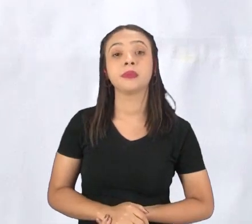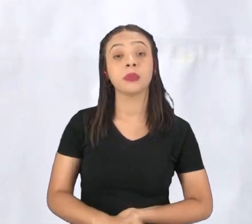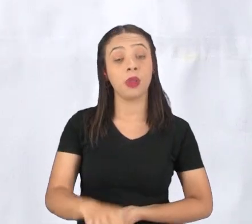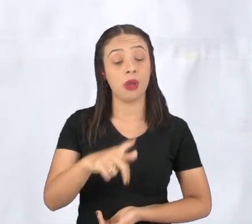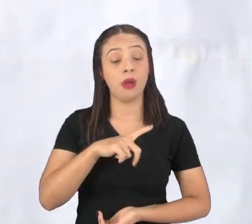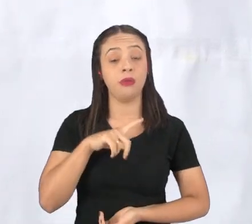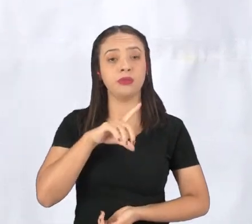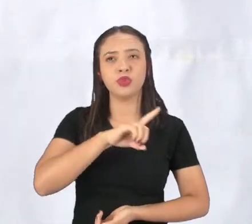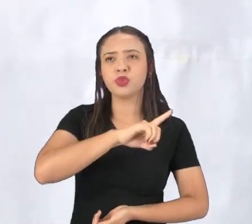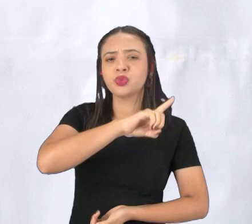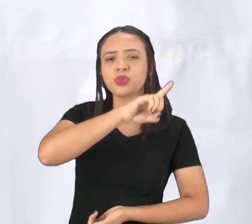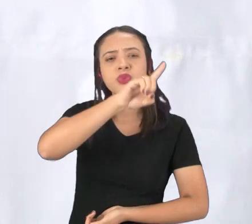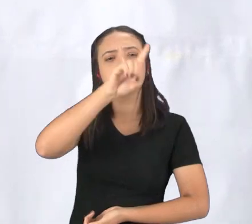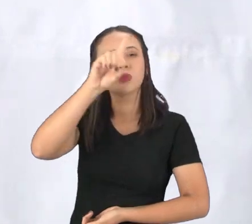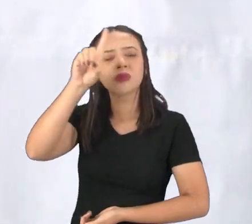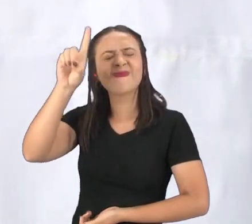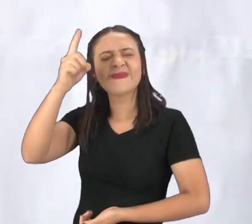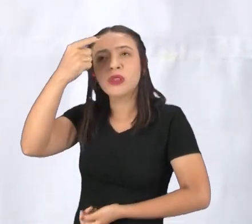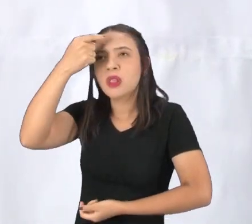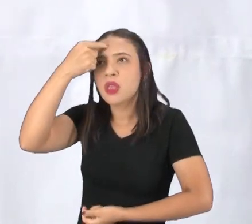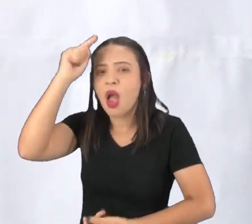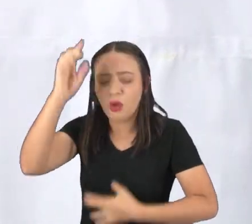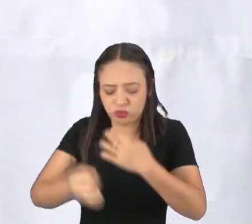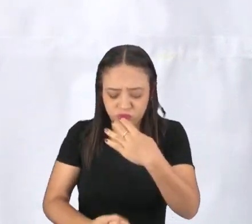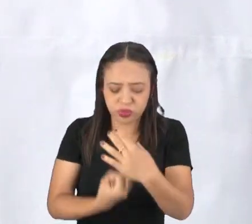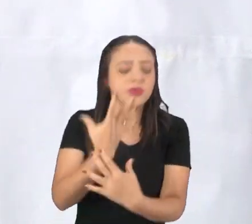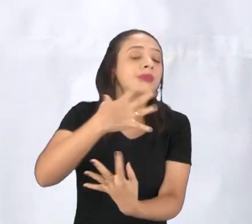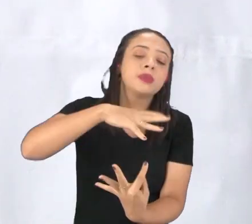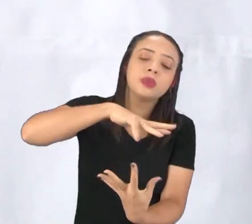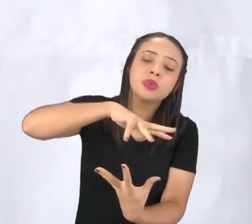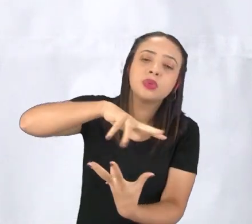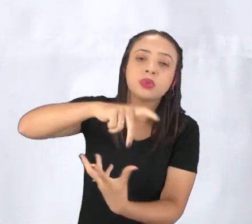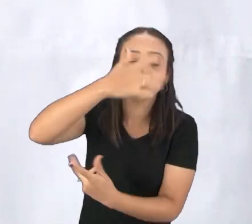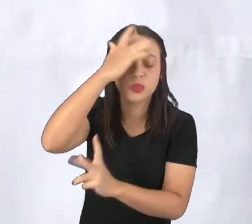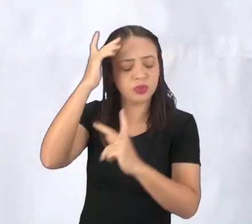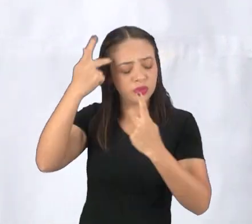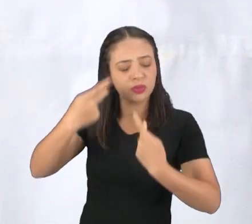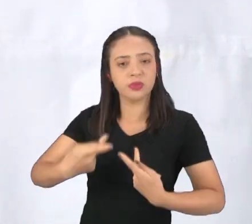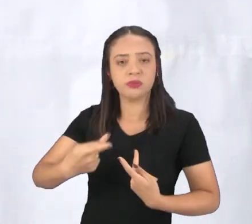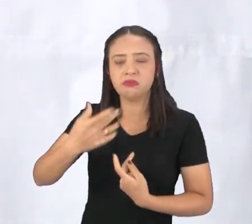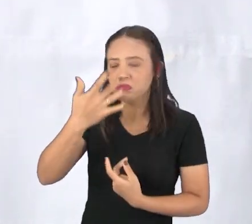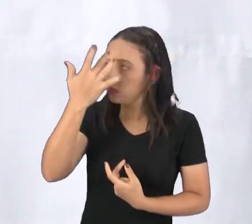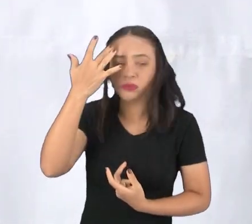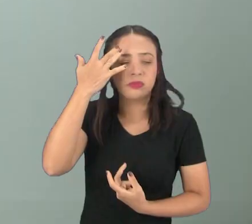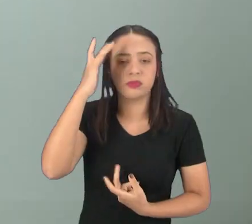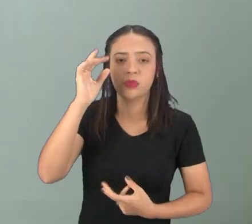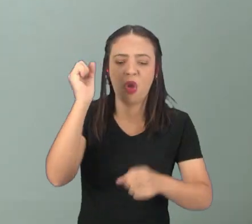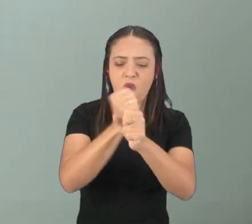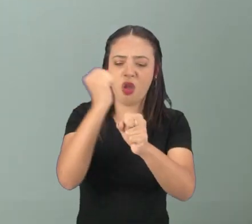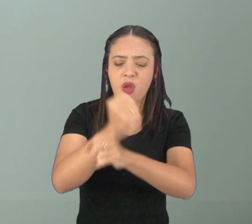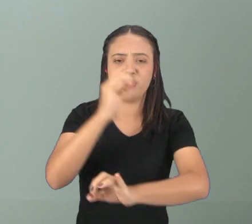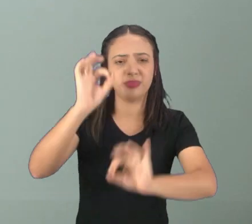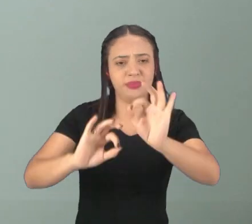Houve um dia, no começo do mundo, em que o homem ainda não sabia construir sua